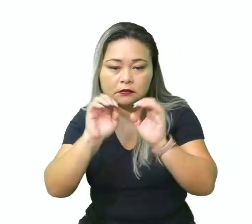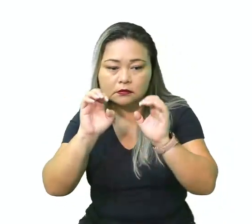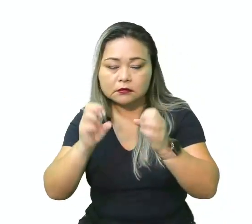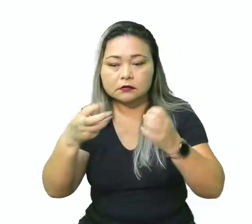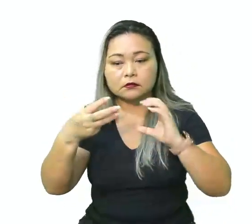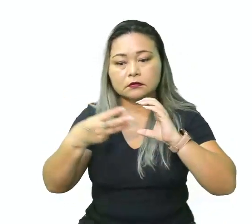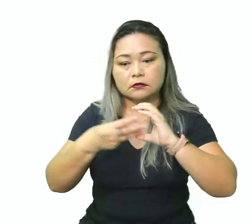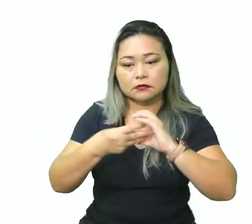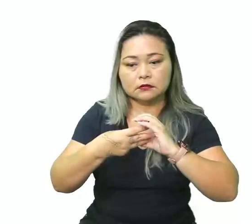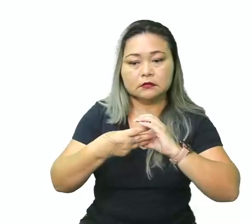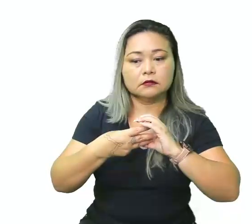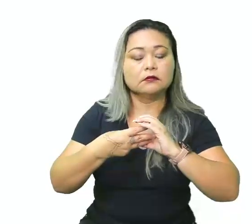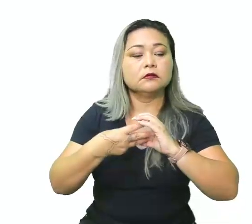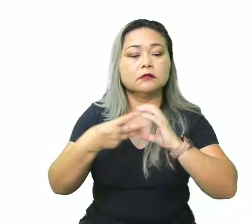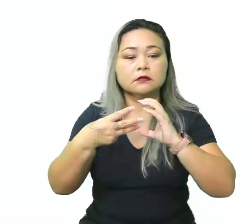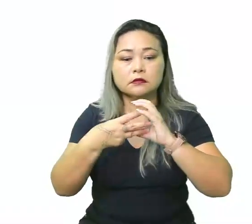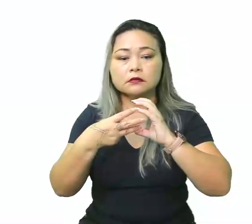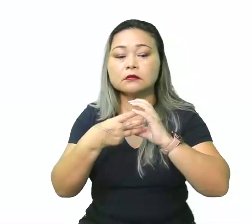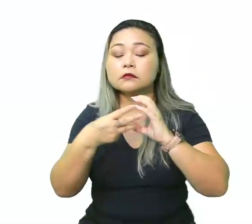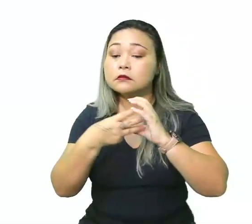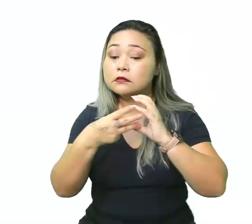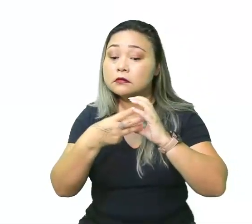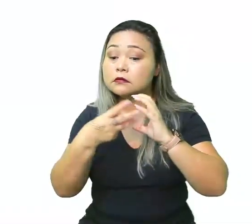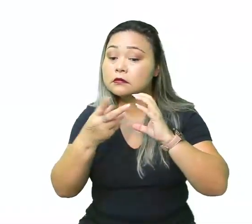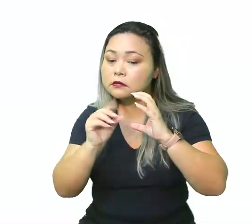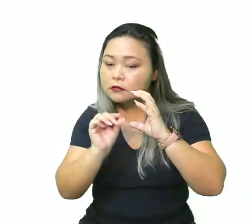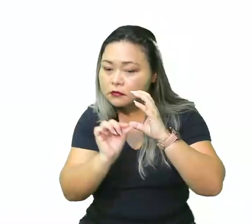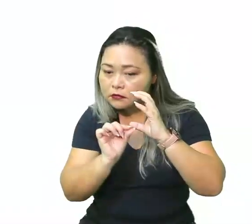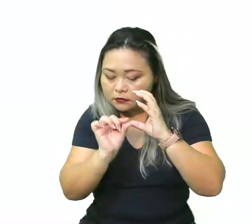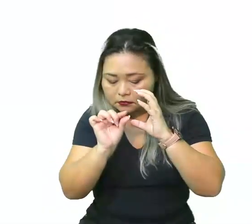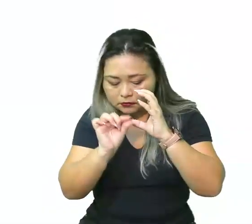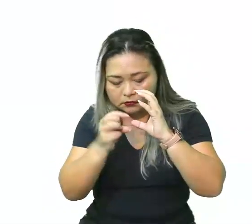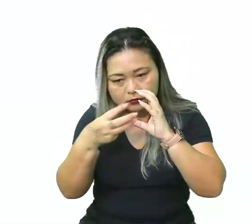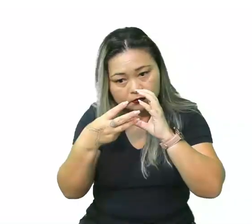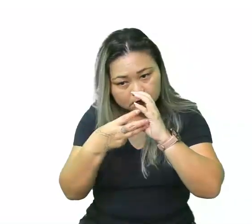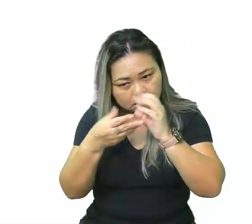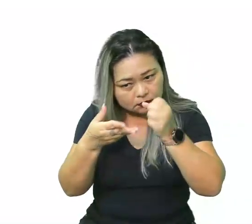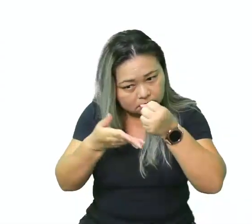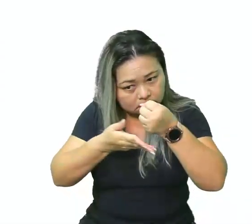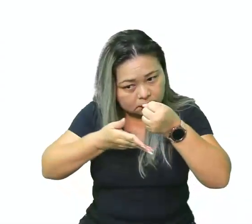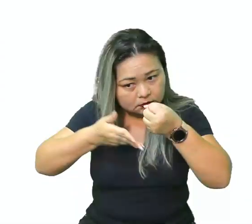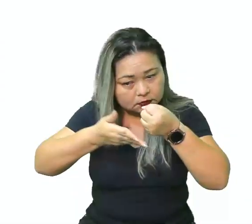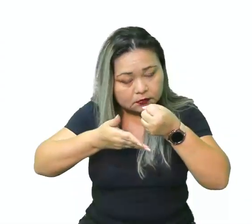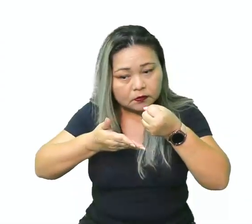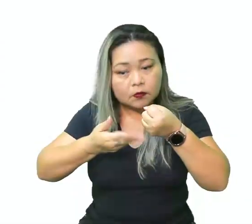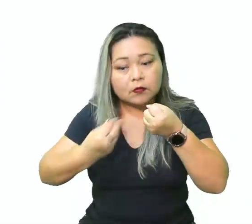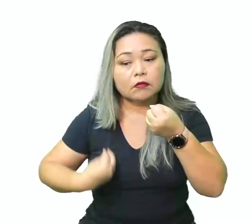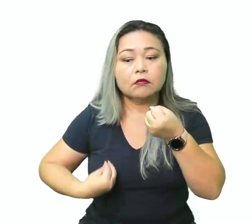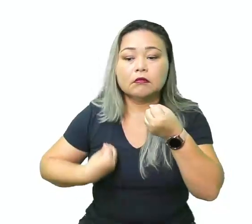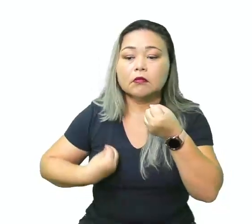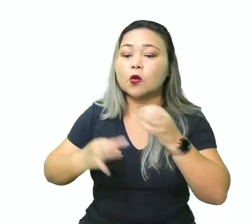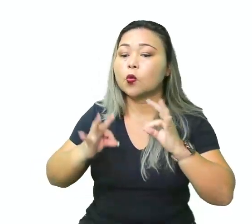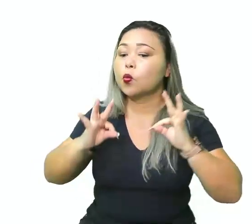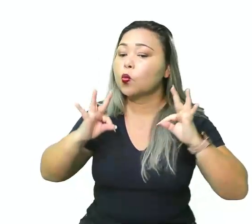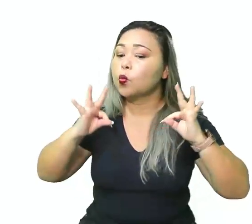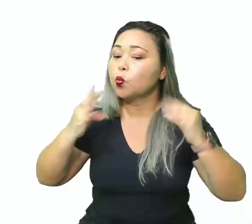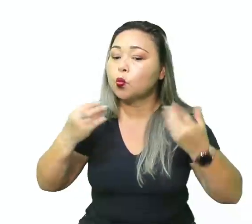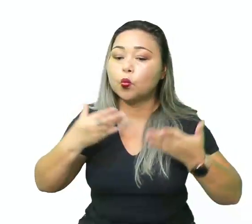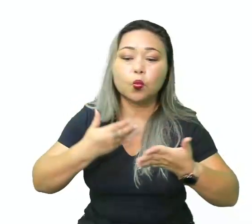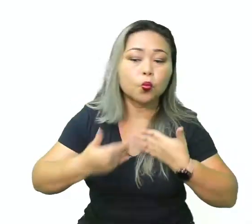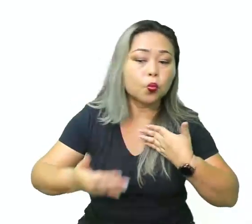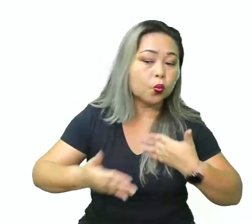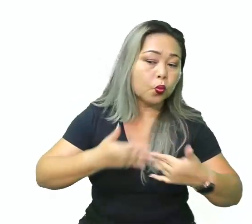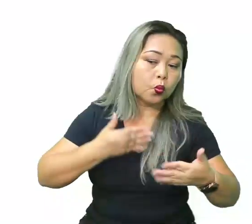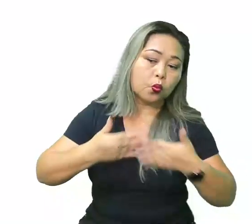uma célula, certo? Unidade essa básica de vida de todo e qualquer